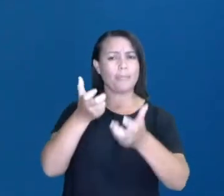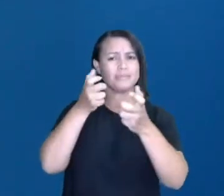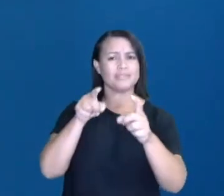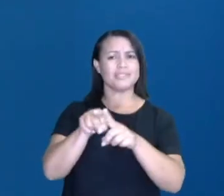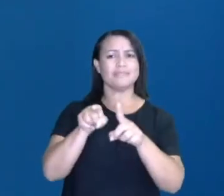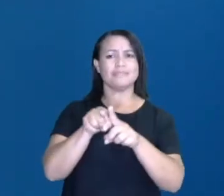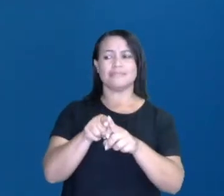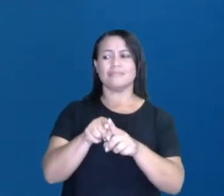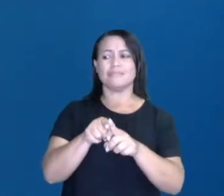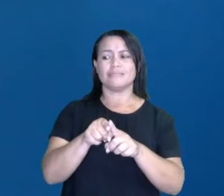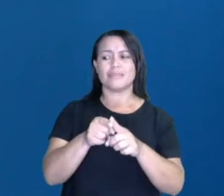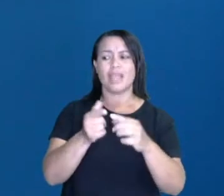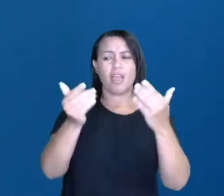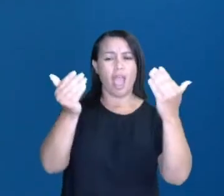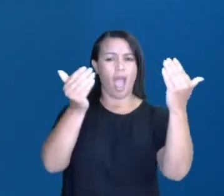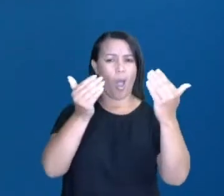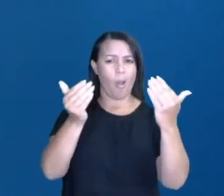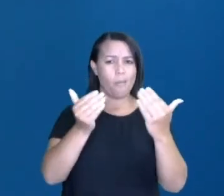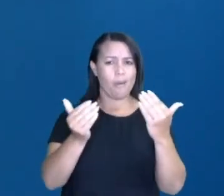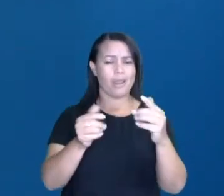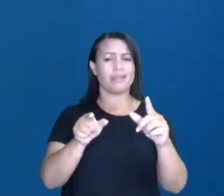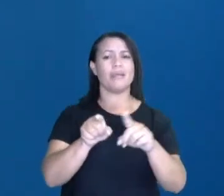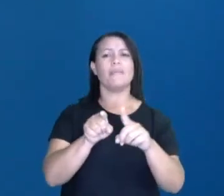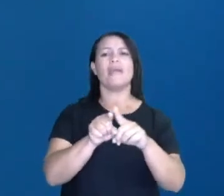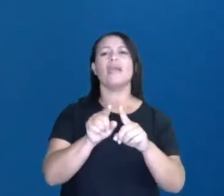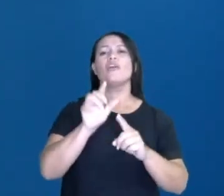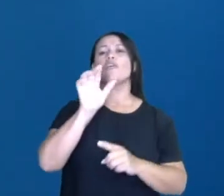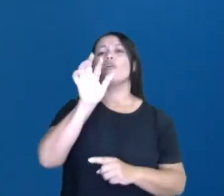atual, compare com o alfabeto fenício